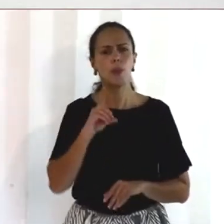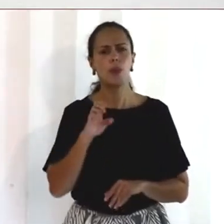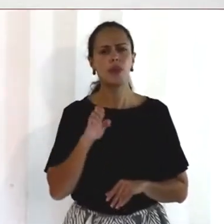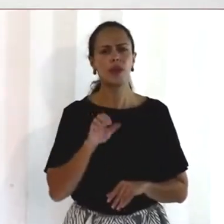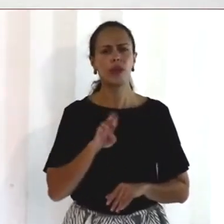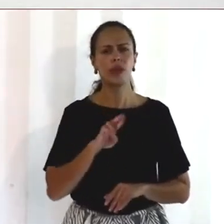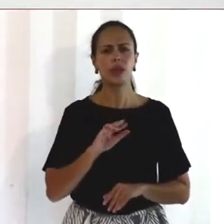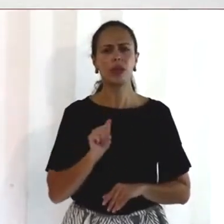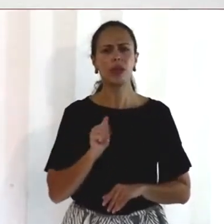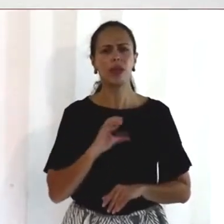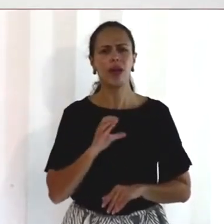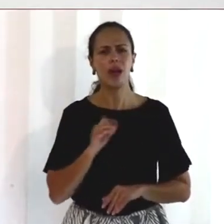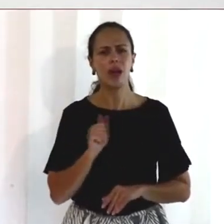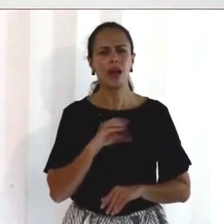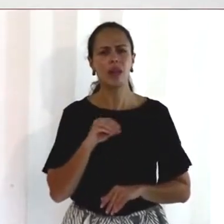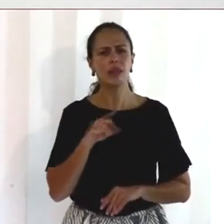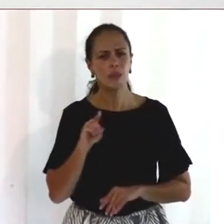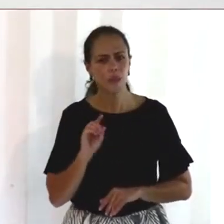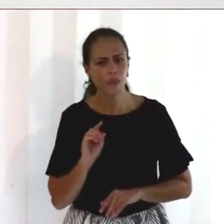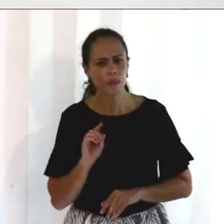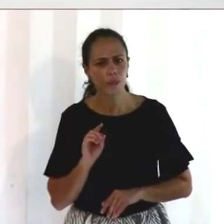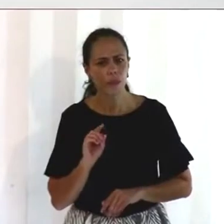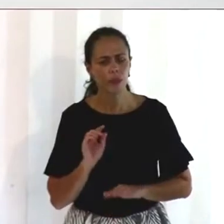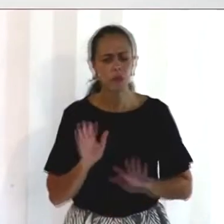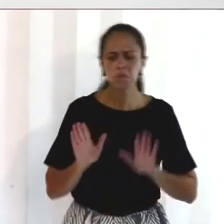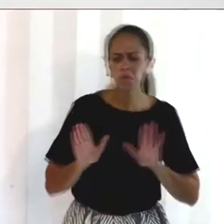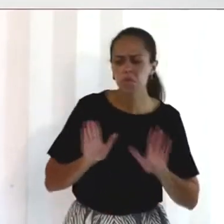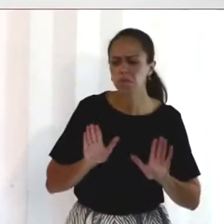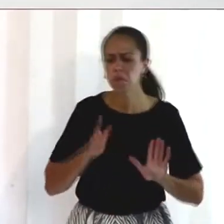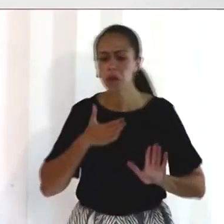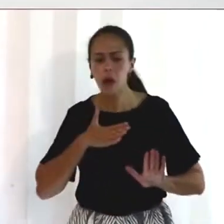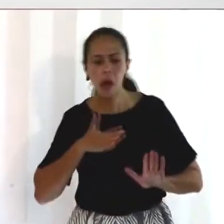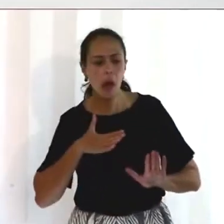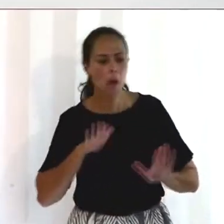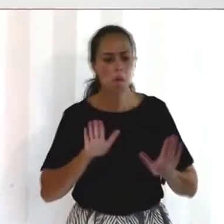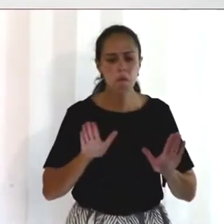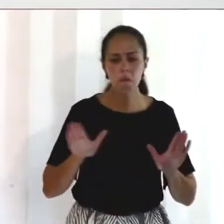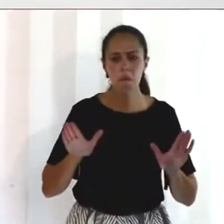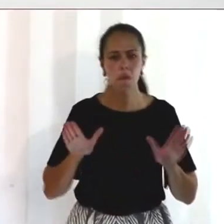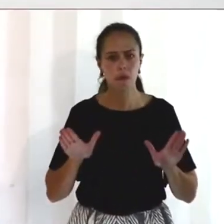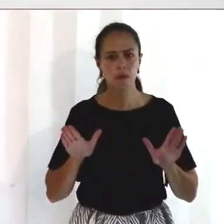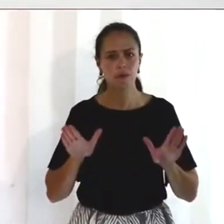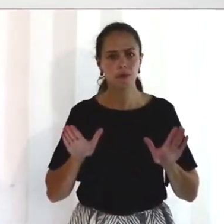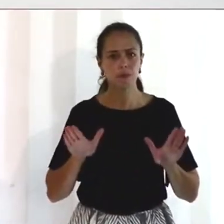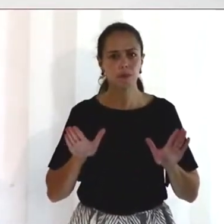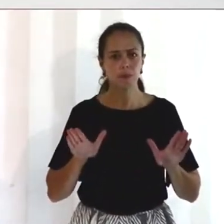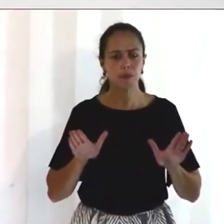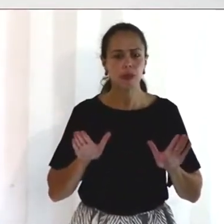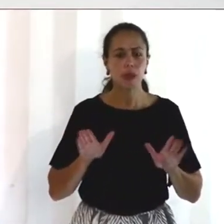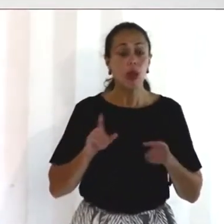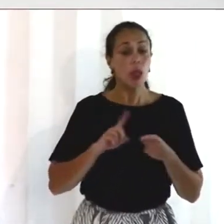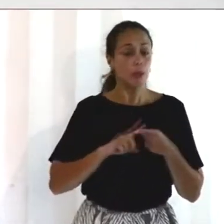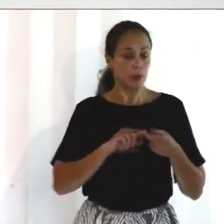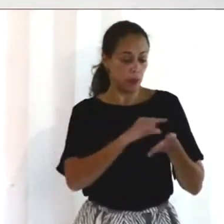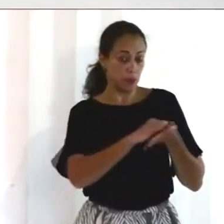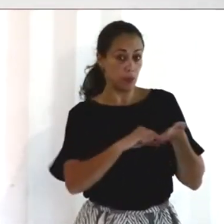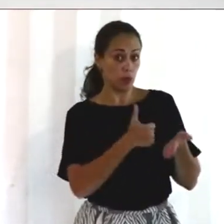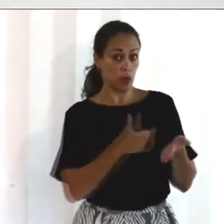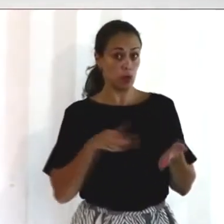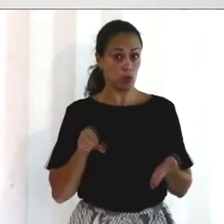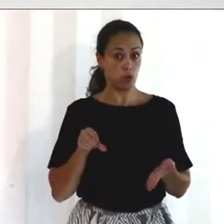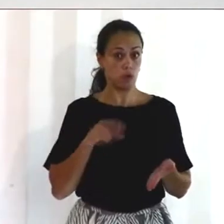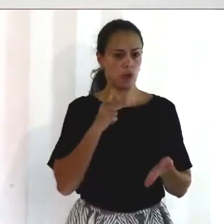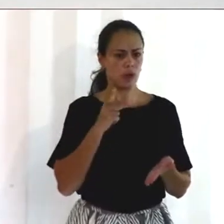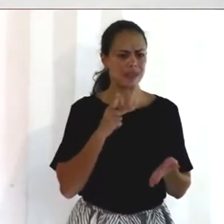ouvir, tardio para falar, tardio para se irar, porque a ira do homem não produz a justiça de Deus. Você sabe, você